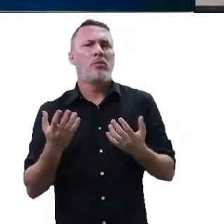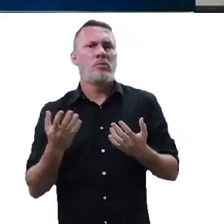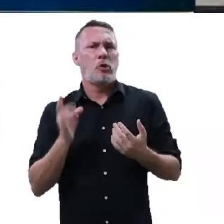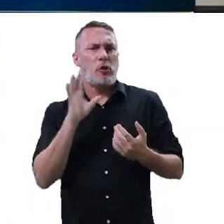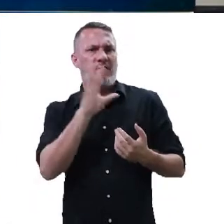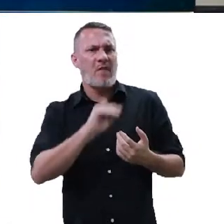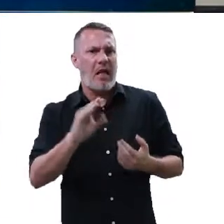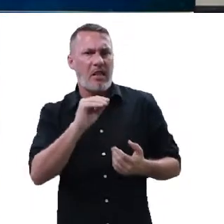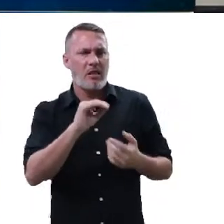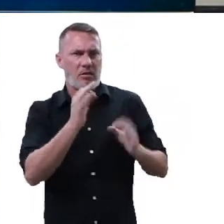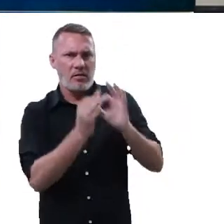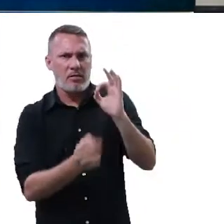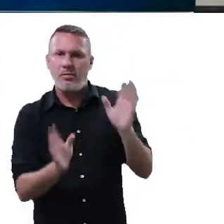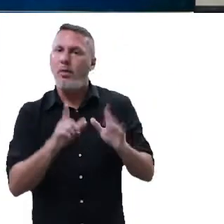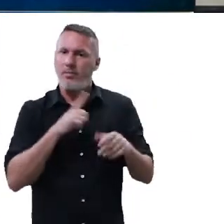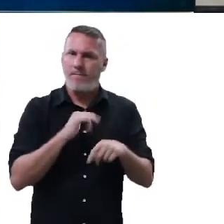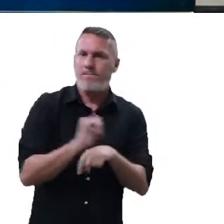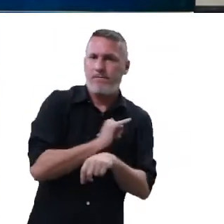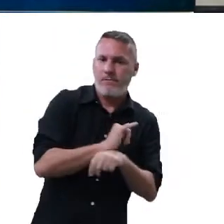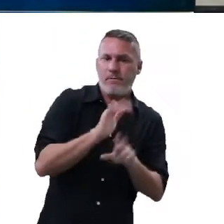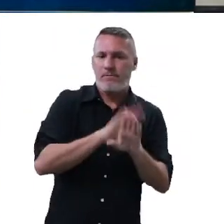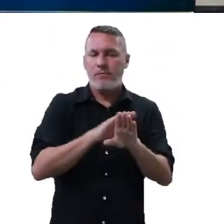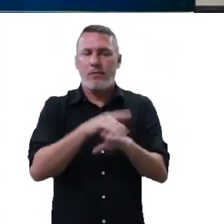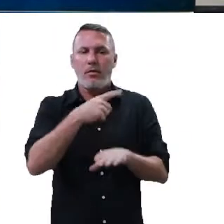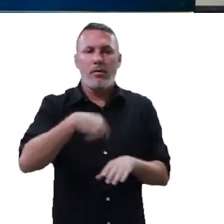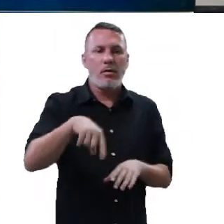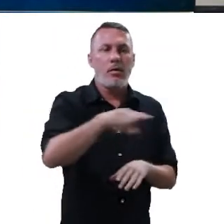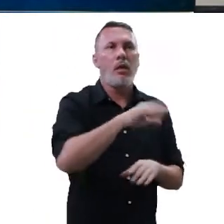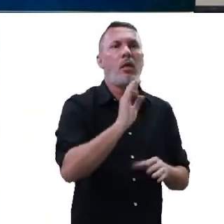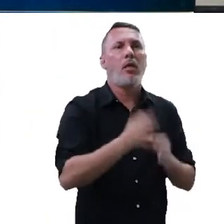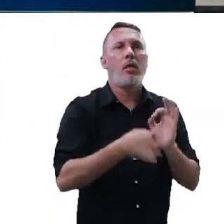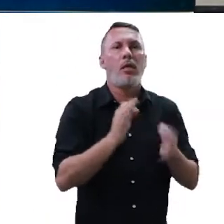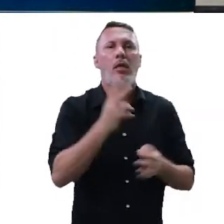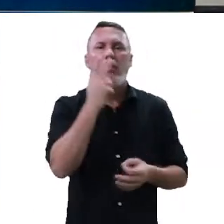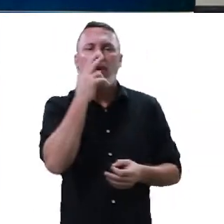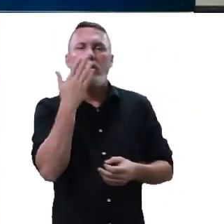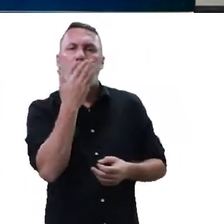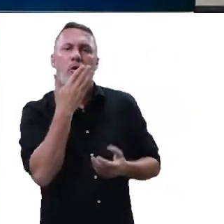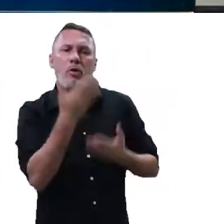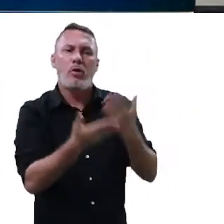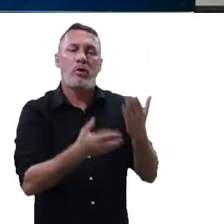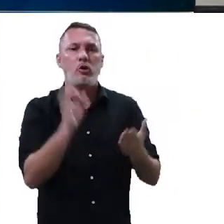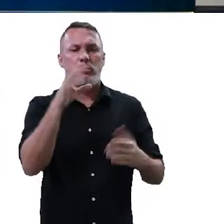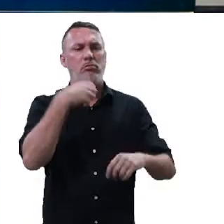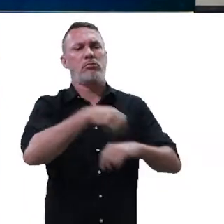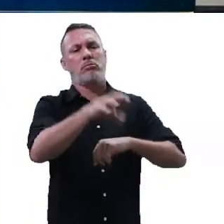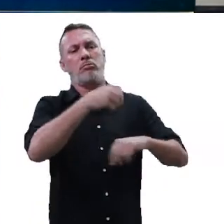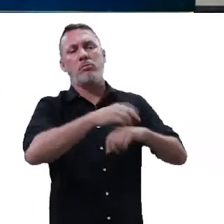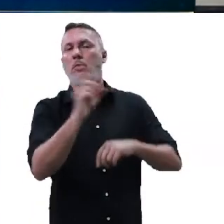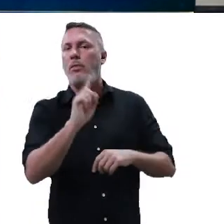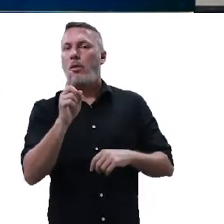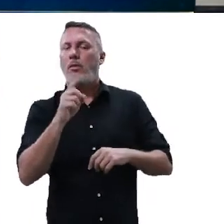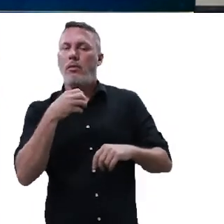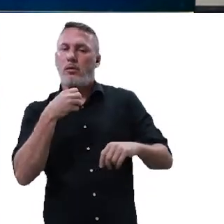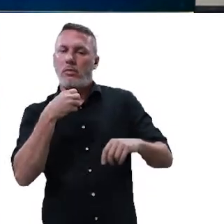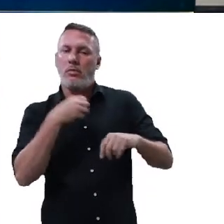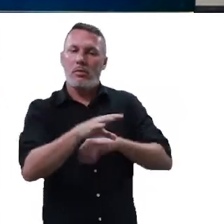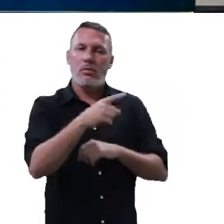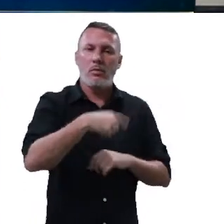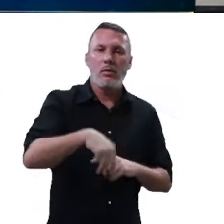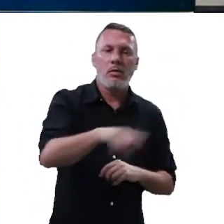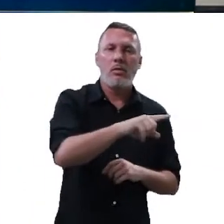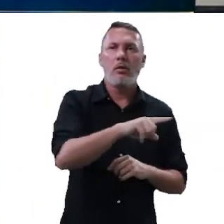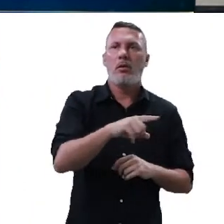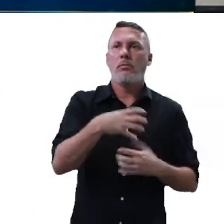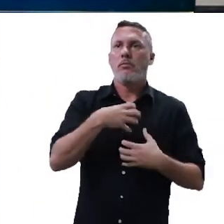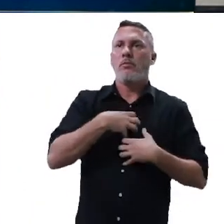até papagaio fala, Agora, a questão não é só transmitir o conhecimento, é produzir.